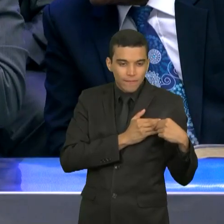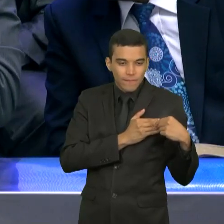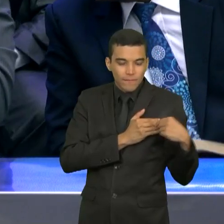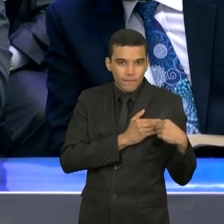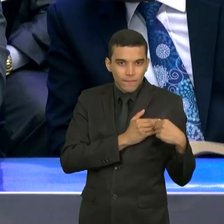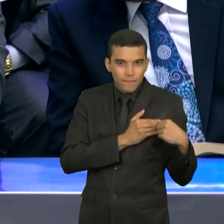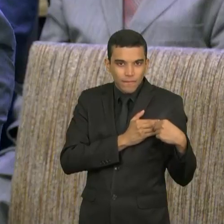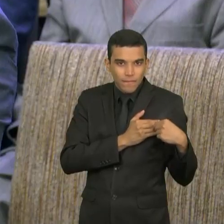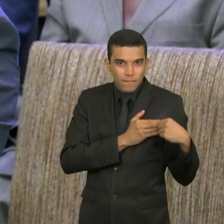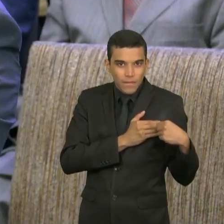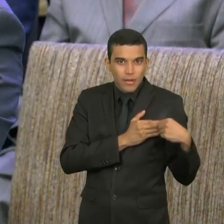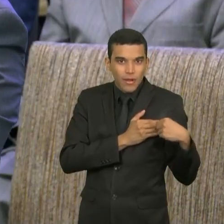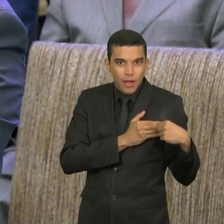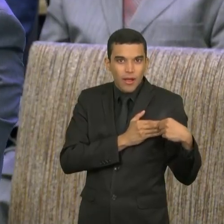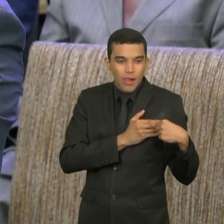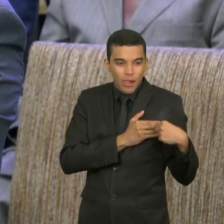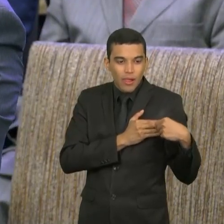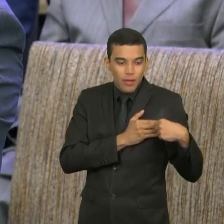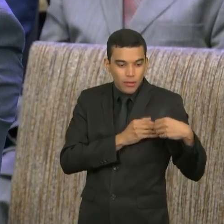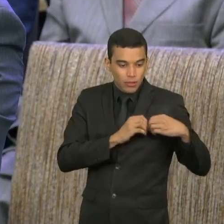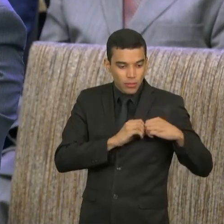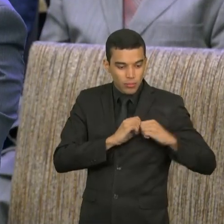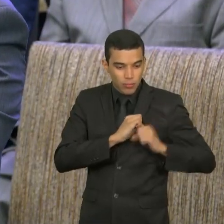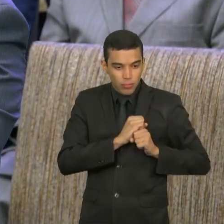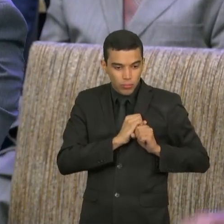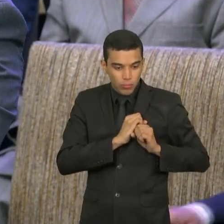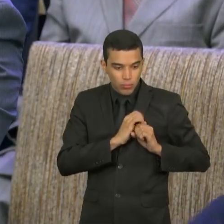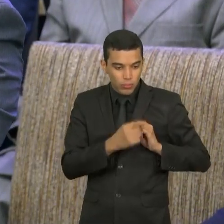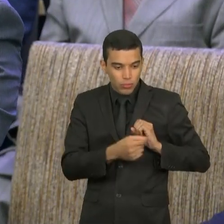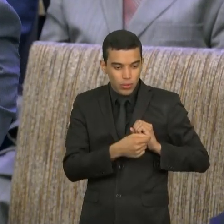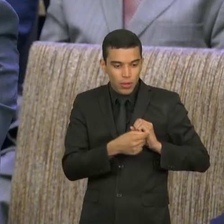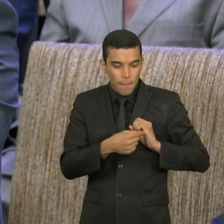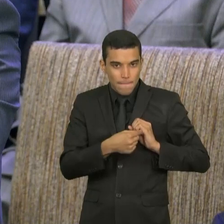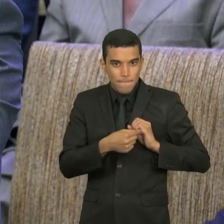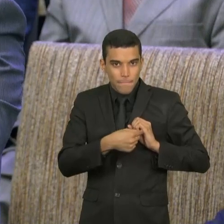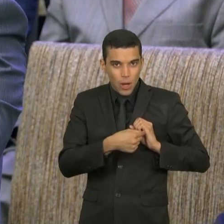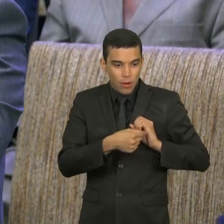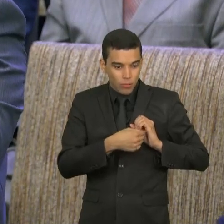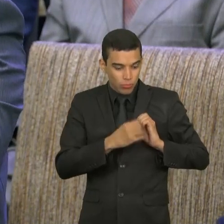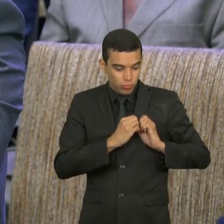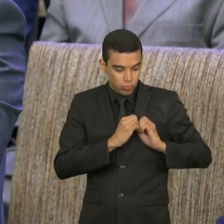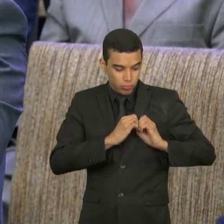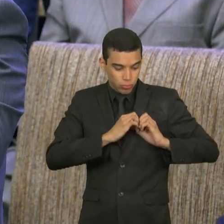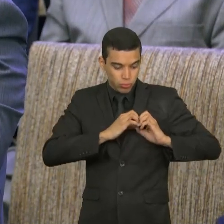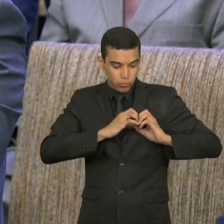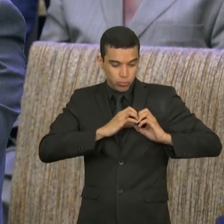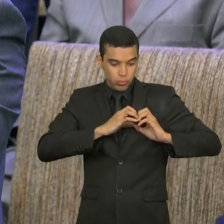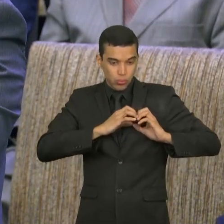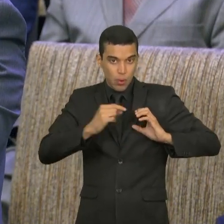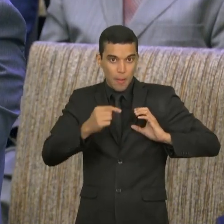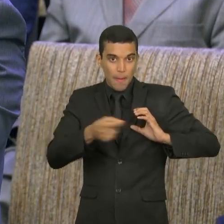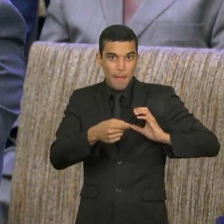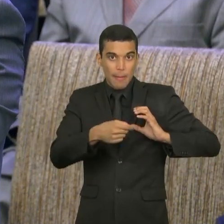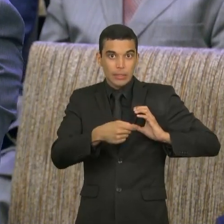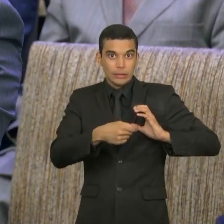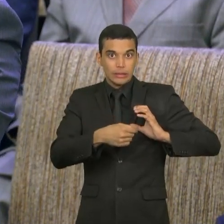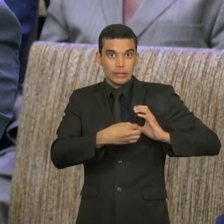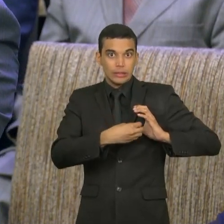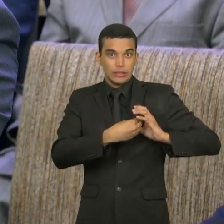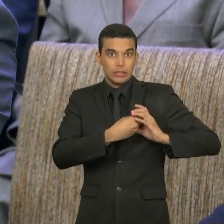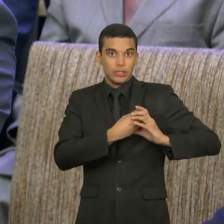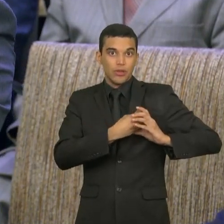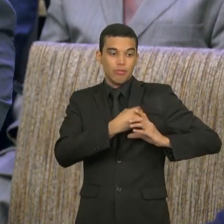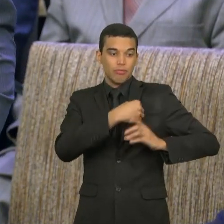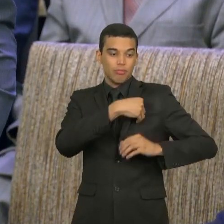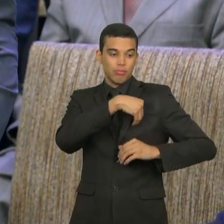juízo mas vai ali olha vazando começa vazando vai vazando vai vazando devagarinho vai chegar